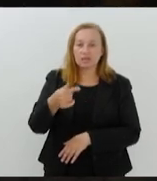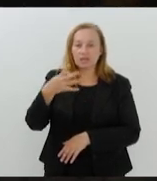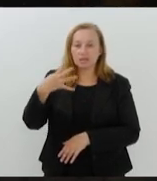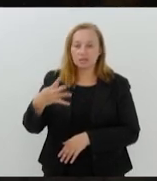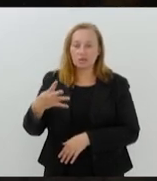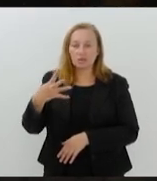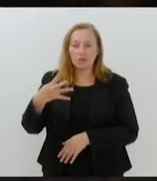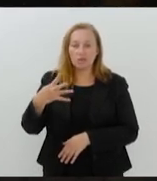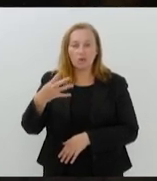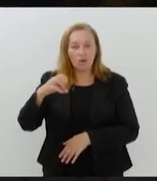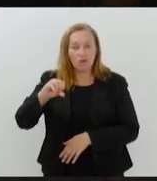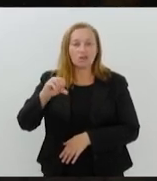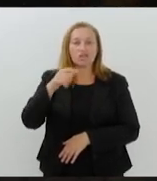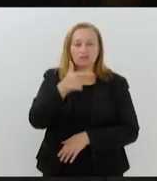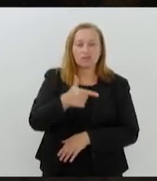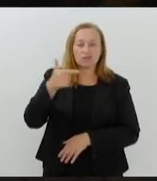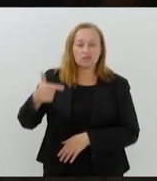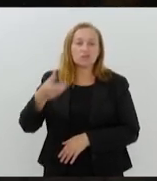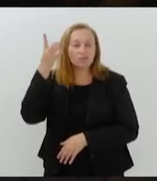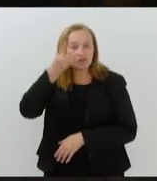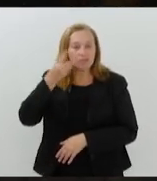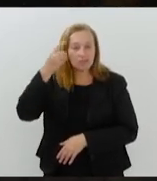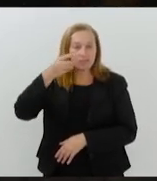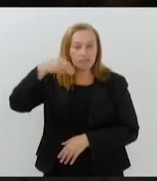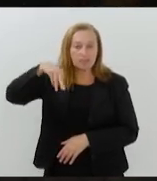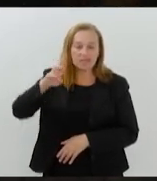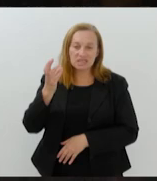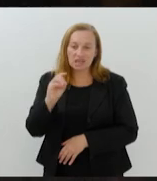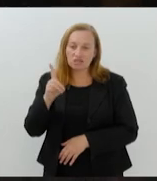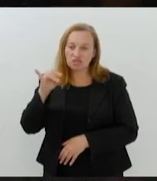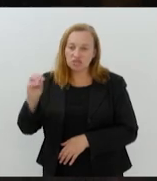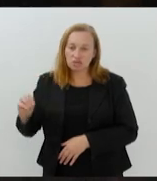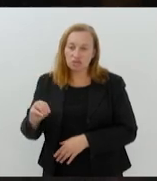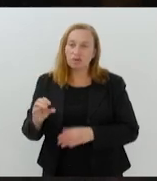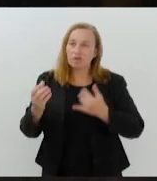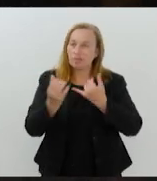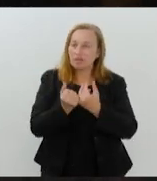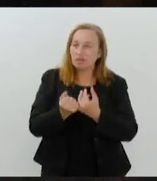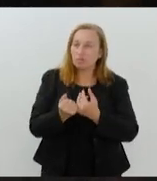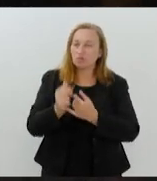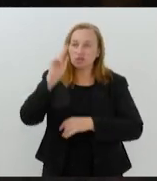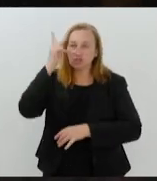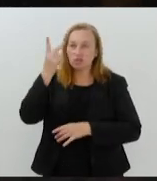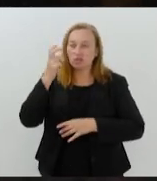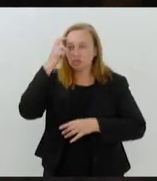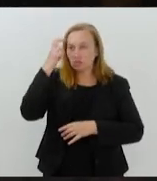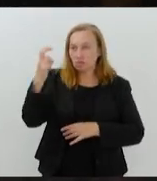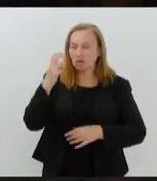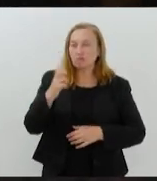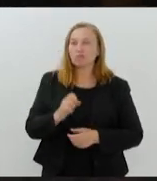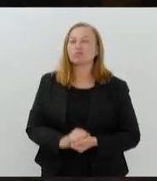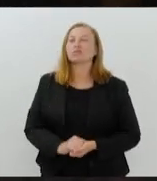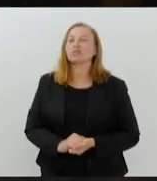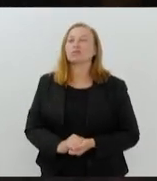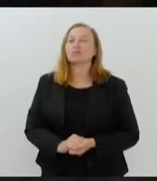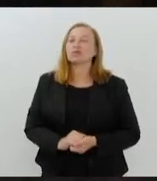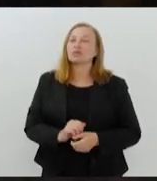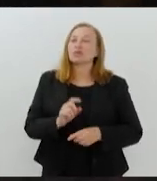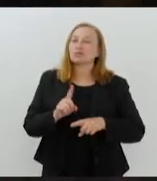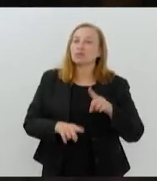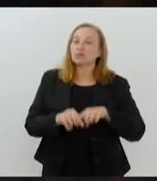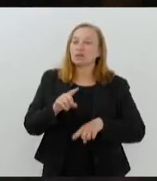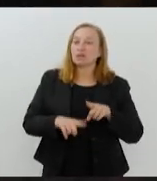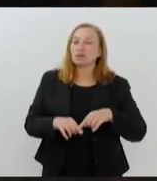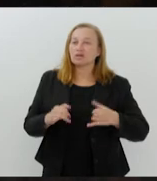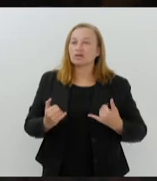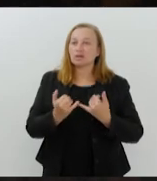22, de autoria do deputado Marcelo Dino, que declara patrimônio histórico e cultural imaterial do Estado do